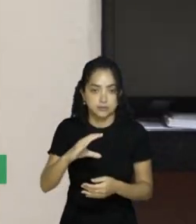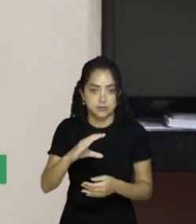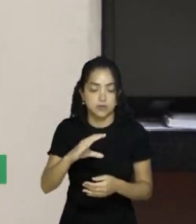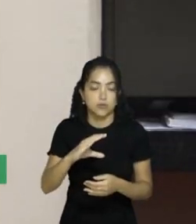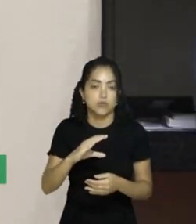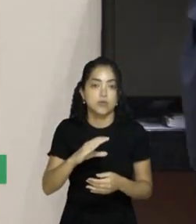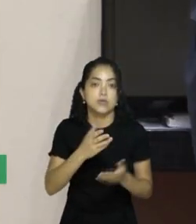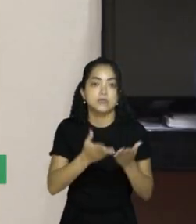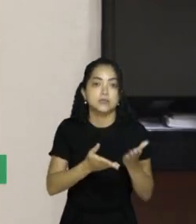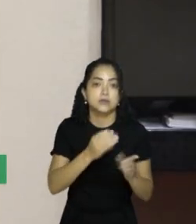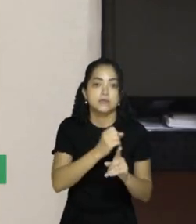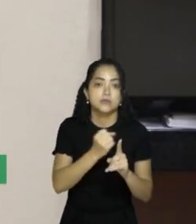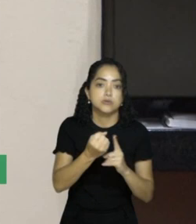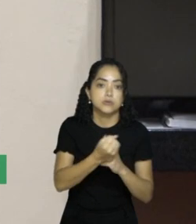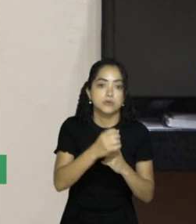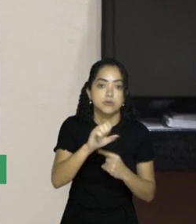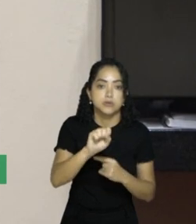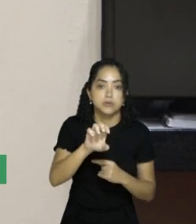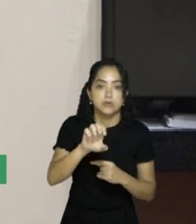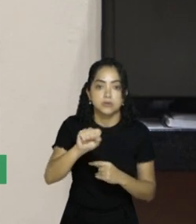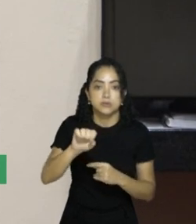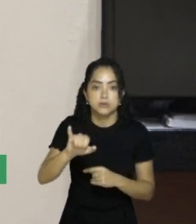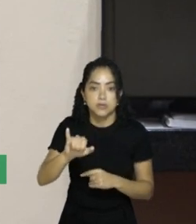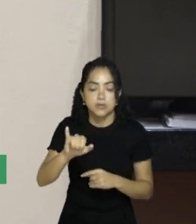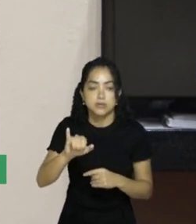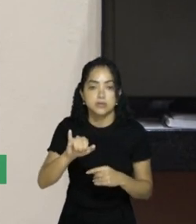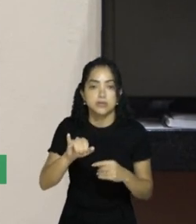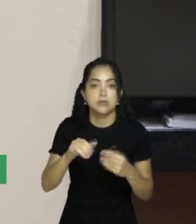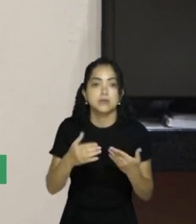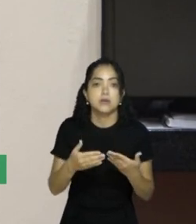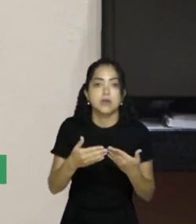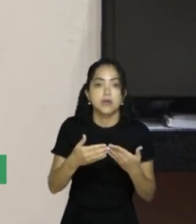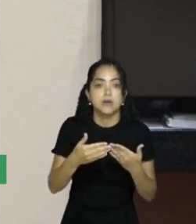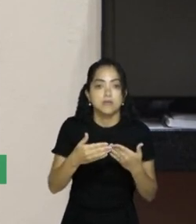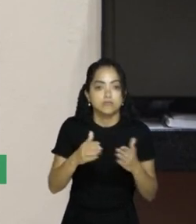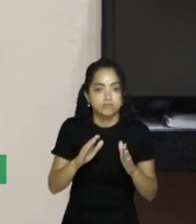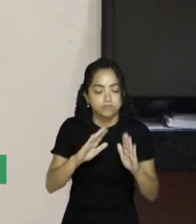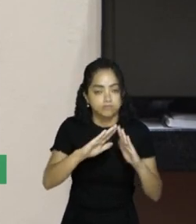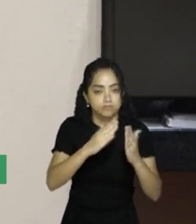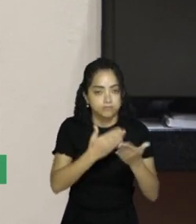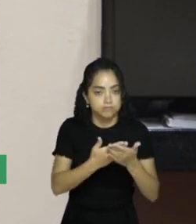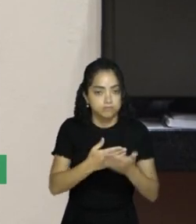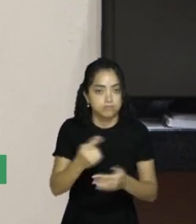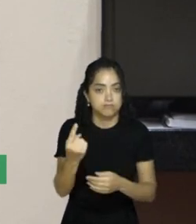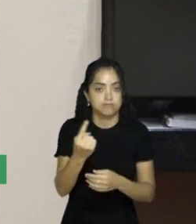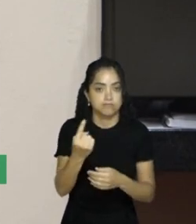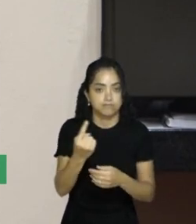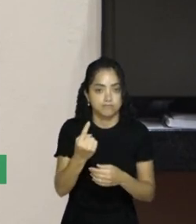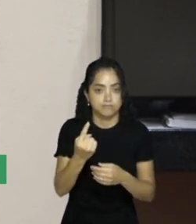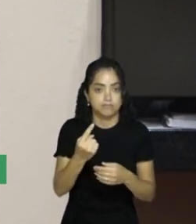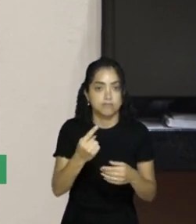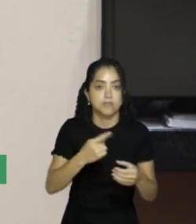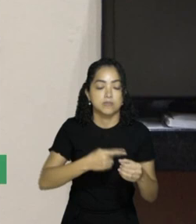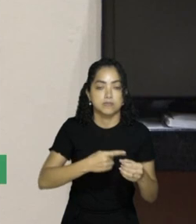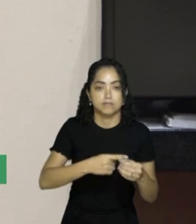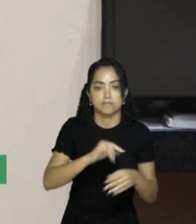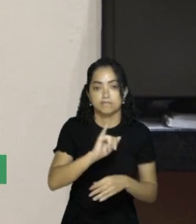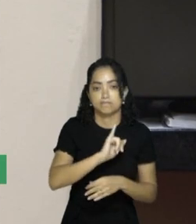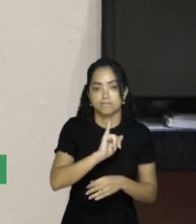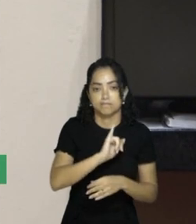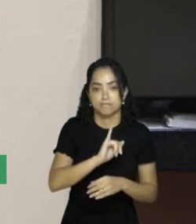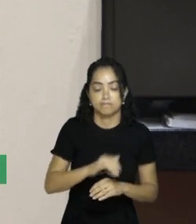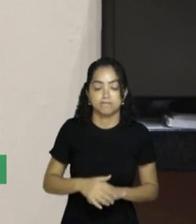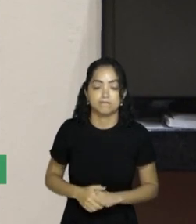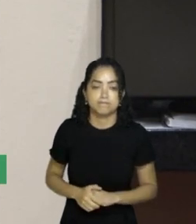social da indústria Sesi pela inauguração da primeira Escola SESI de referência em Santa Catarina no município de Itajaí em discussão